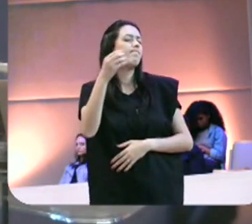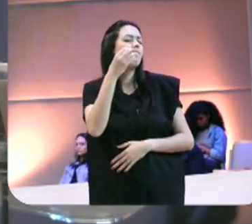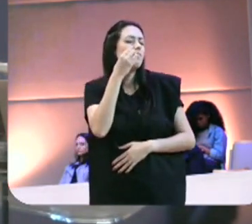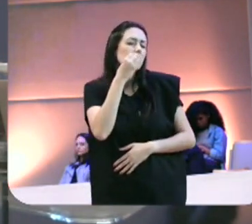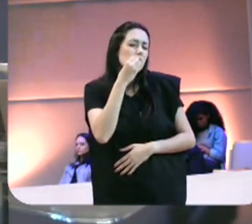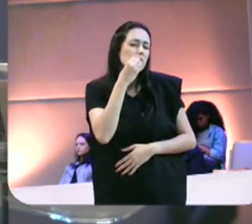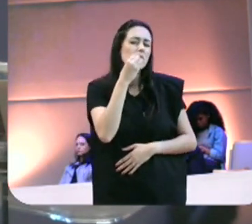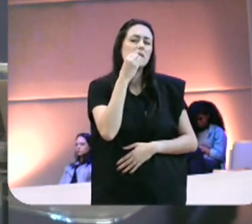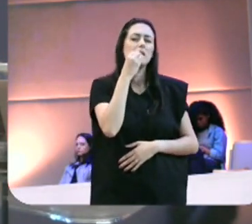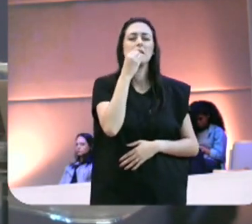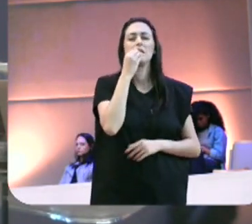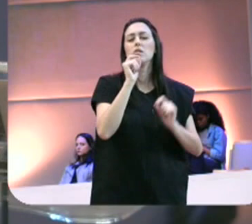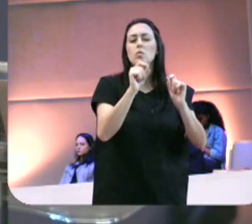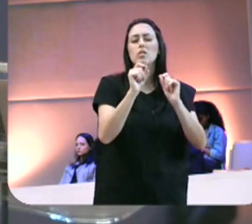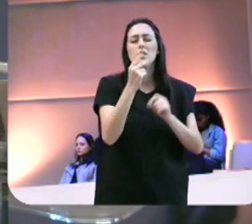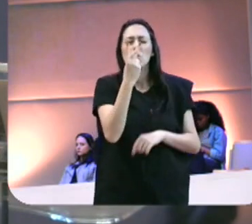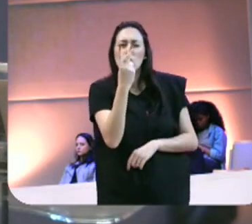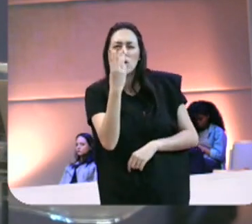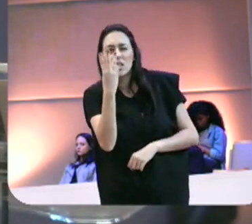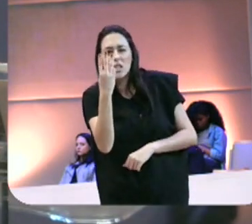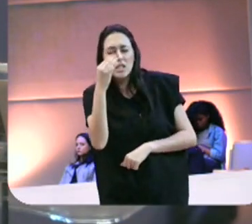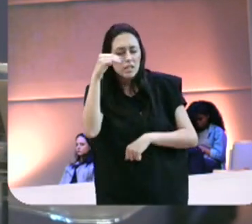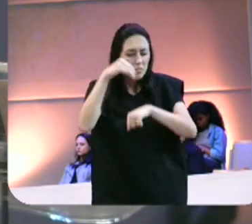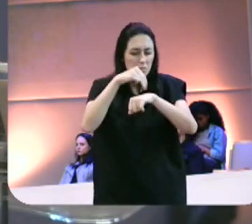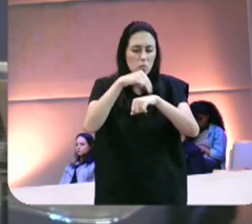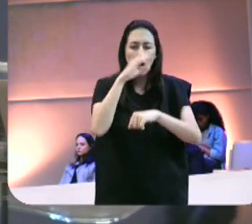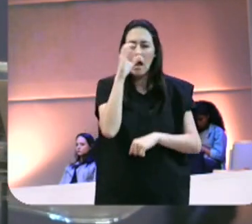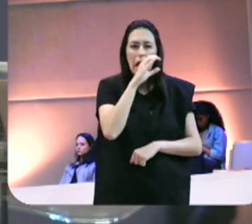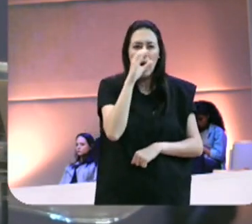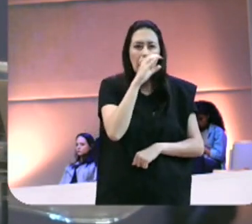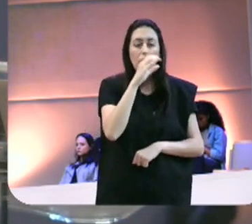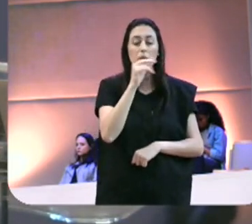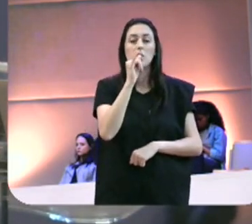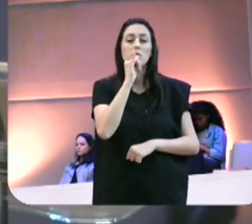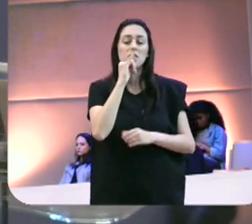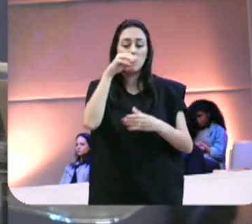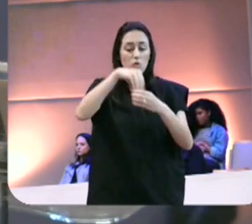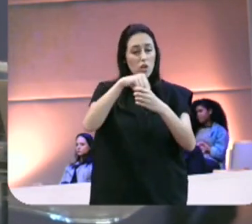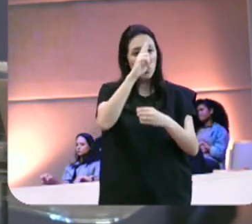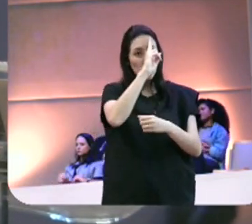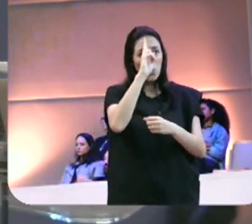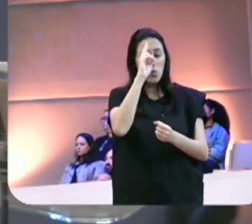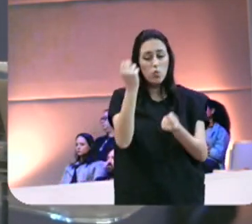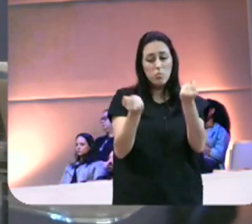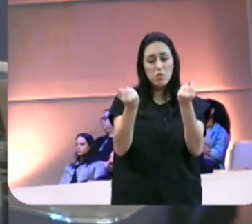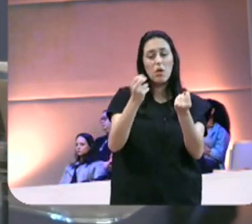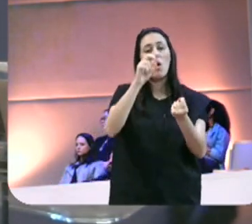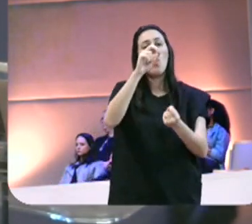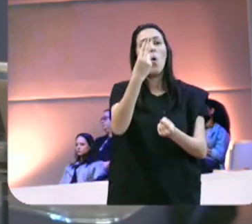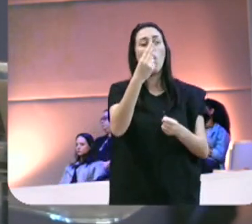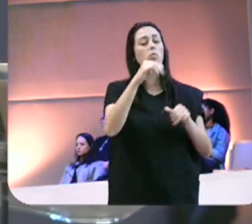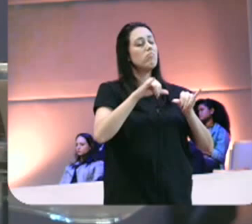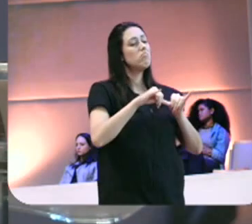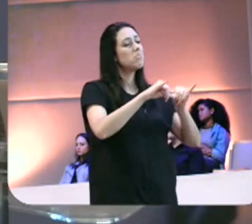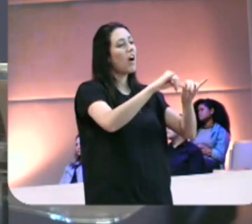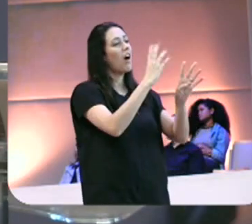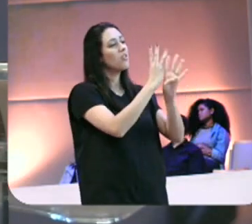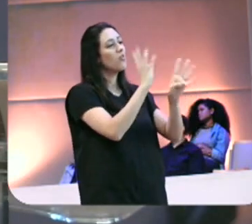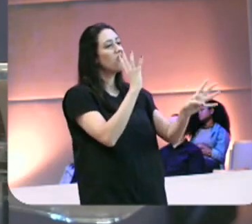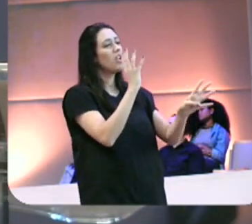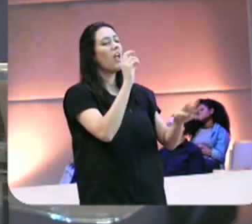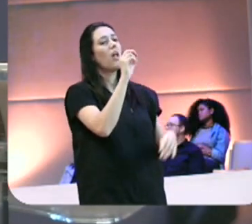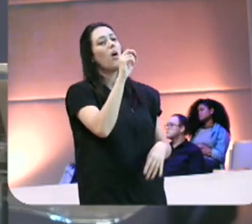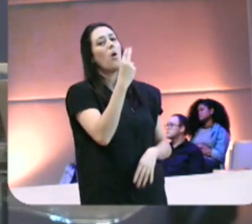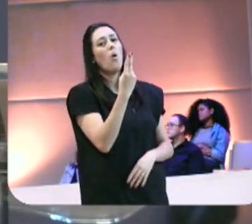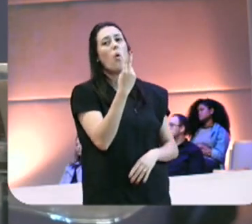minutos, essa tarde, se Deus te desse uma oportunidade no Uber, ou na fila do mercado, ou quando você está chegando lá no seu condomínio